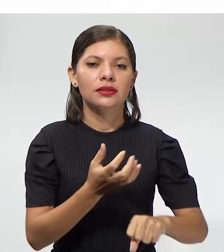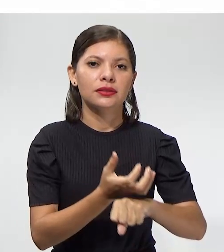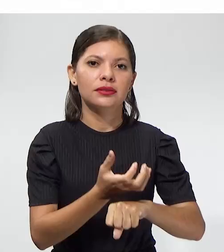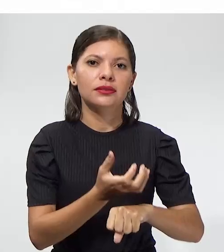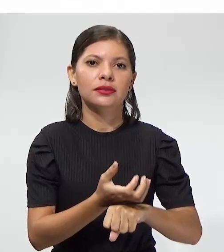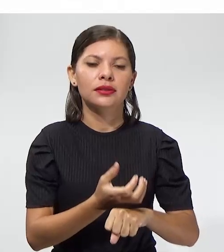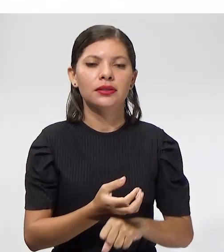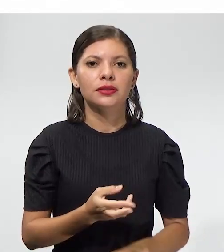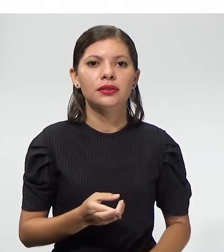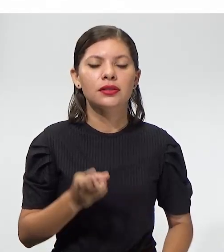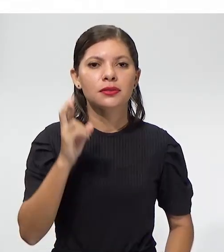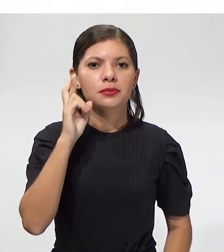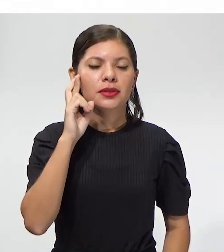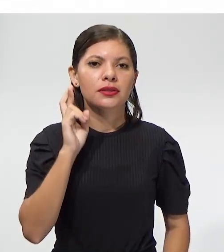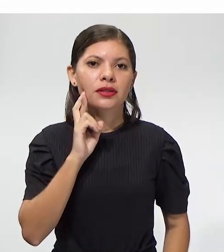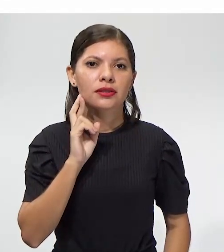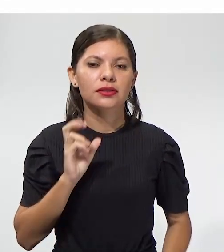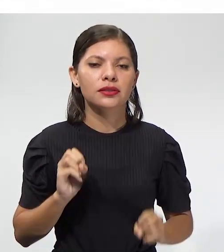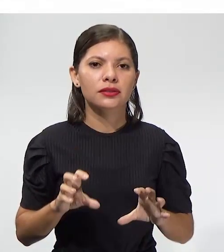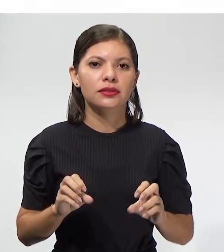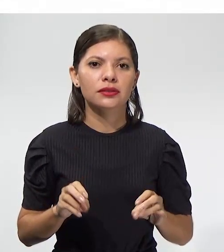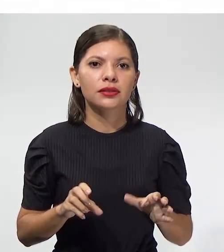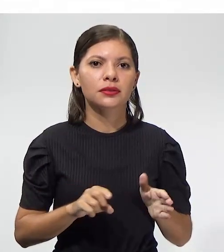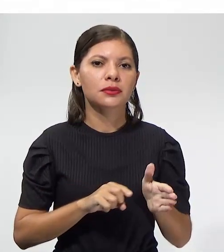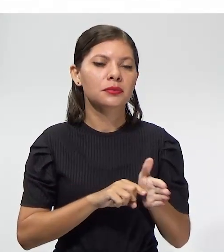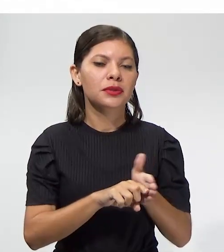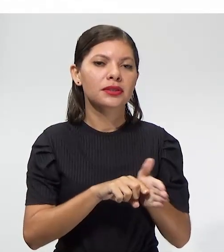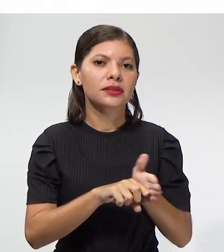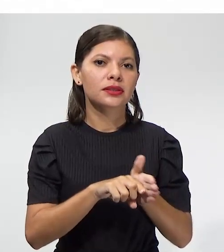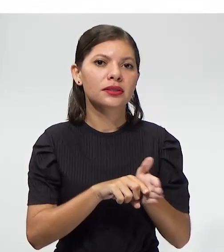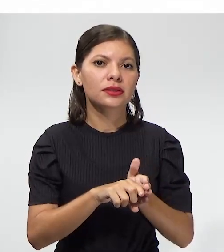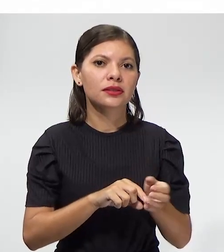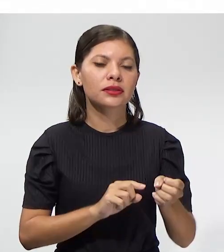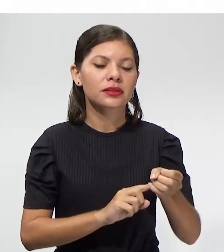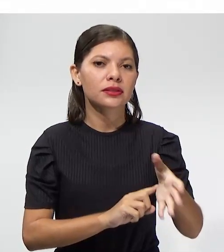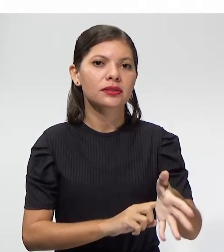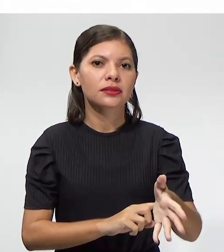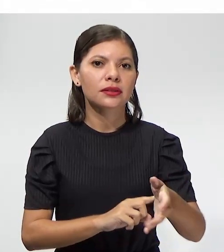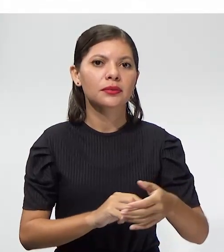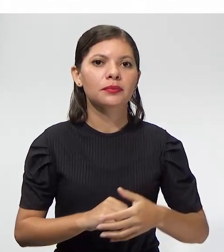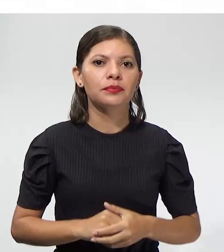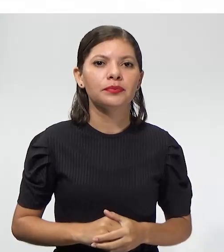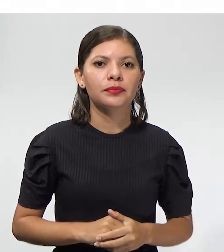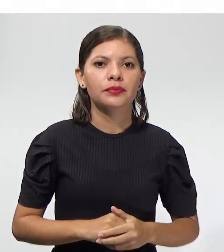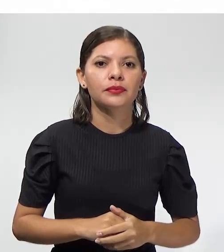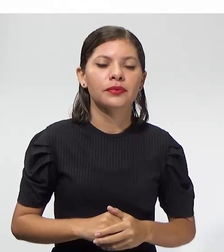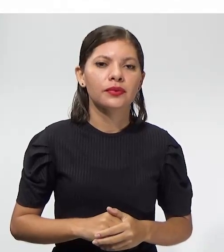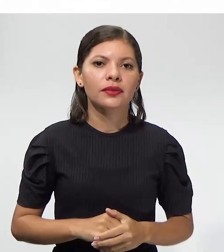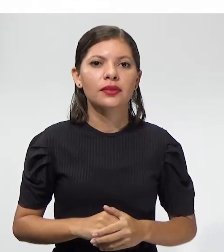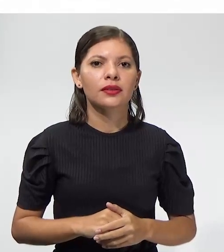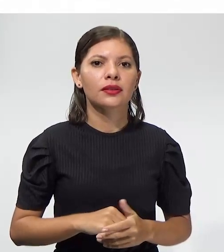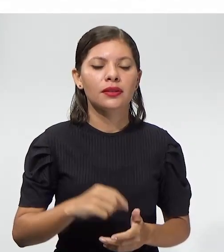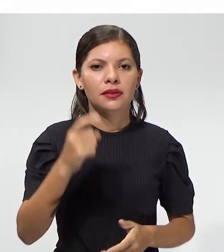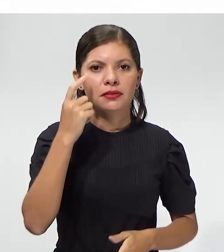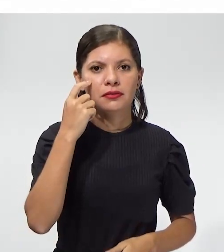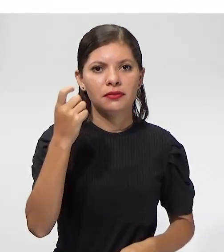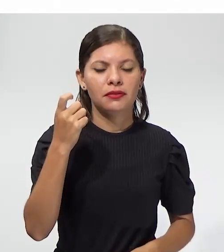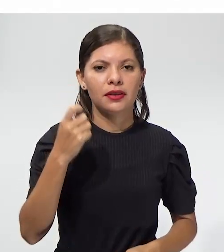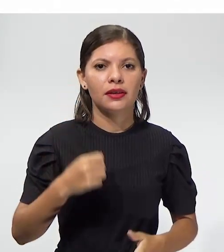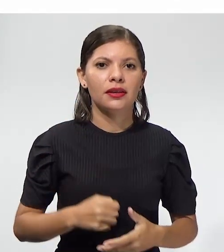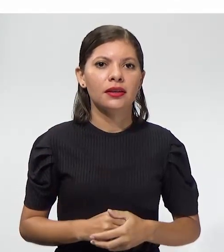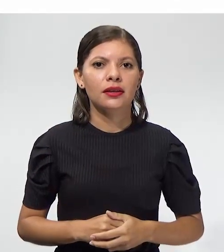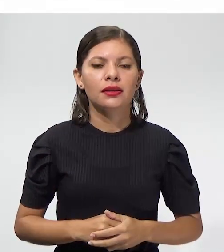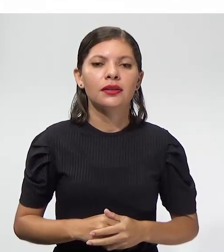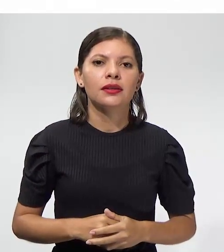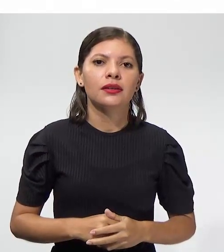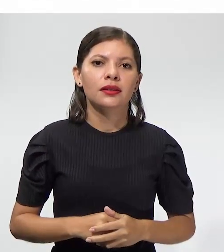uma experiência de ensino, pesquisa e extensão. E também que você consiga identificar requisitos necessários